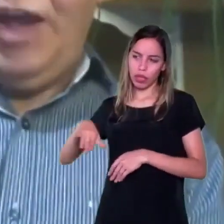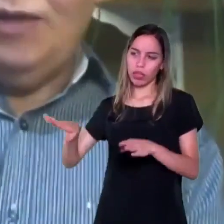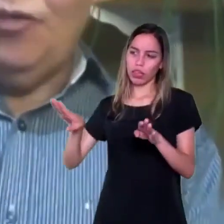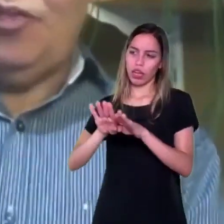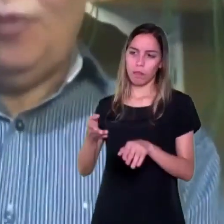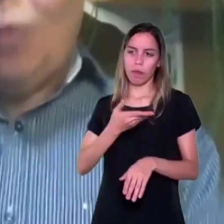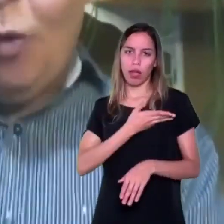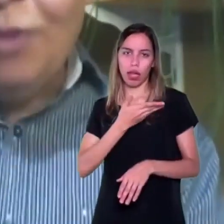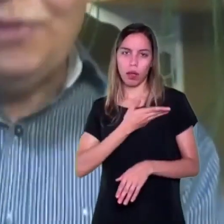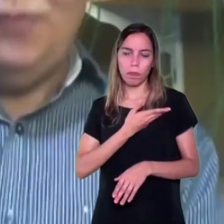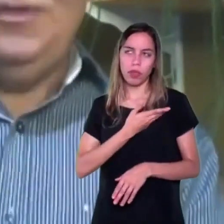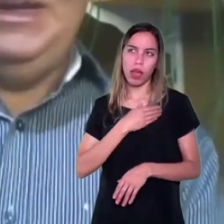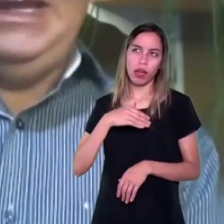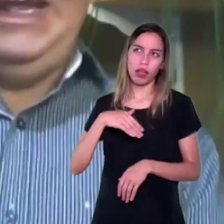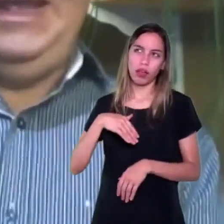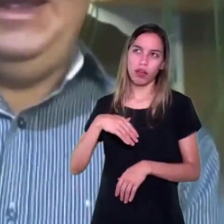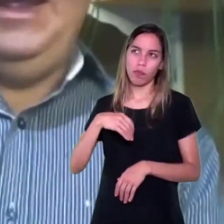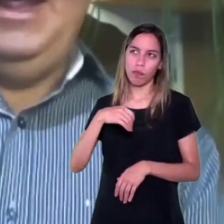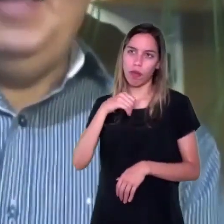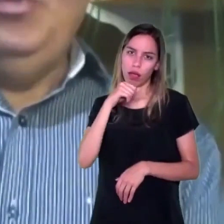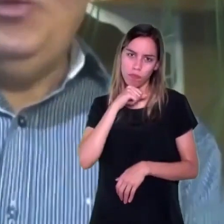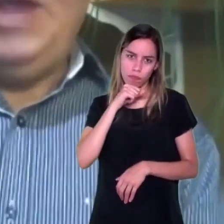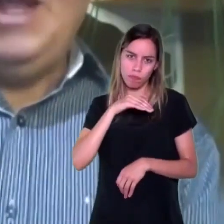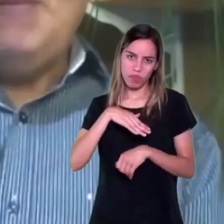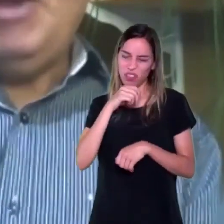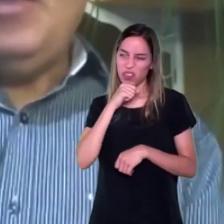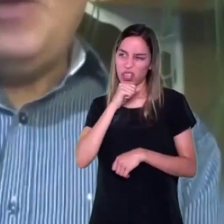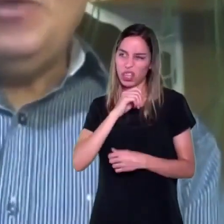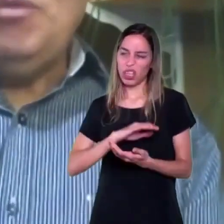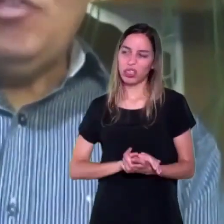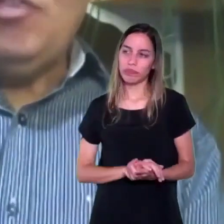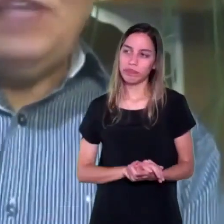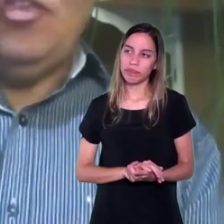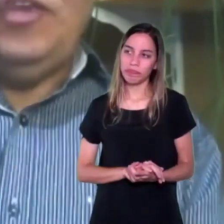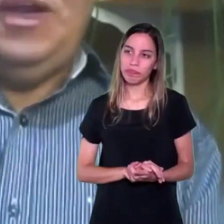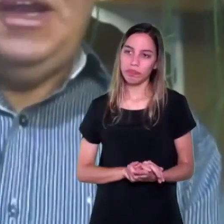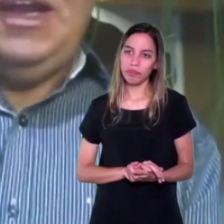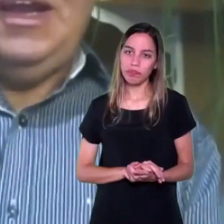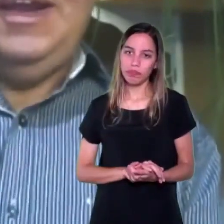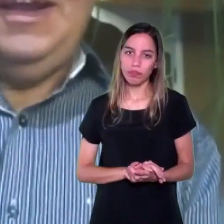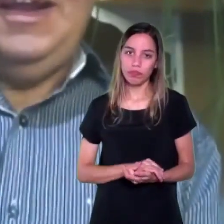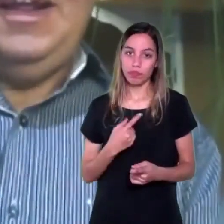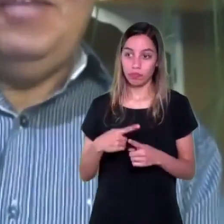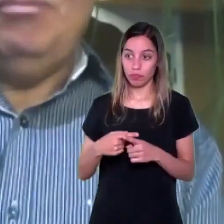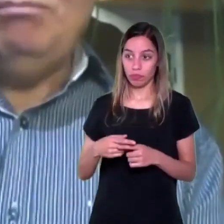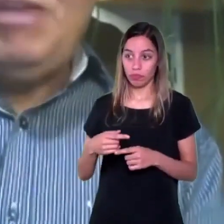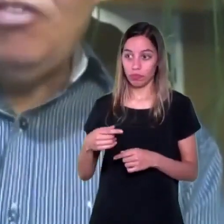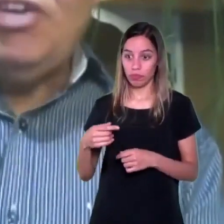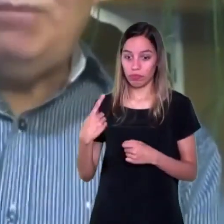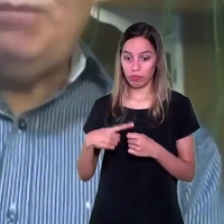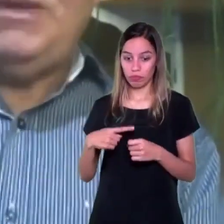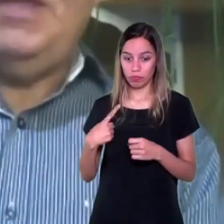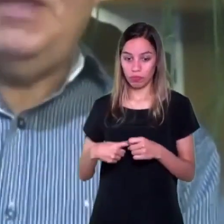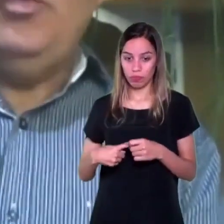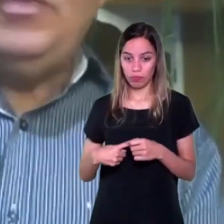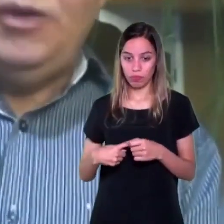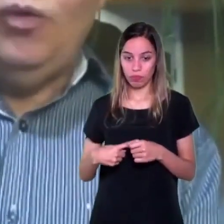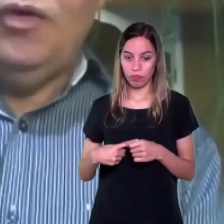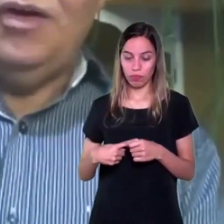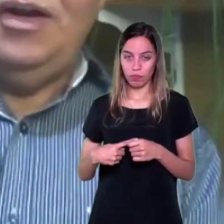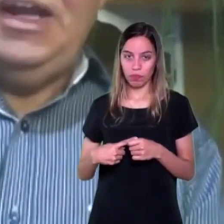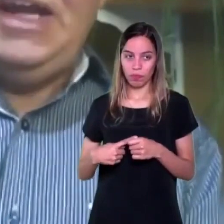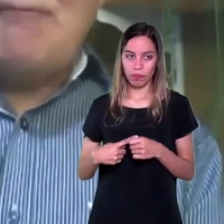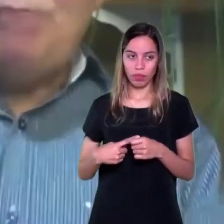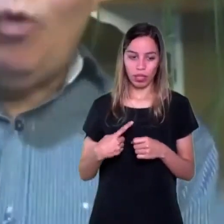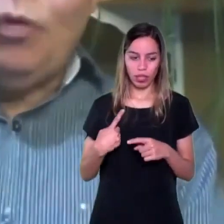mais velhos contam, do que é... Porque Itaúna é uma cidade, assim, bem típica do